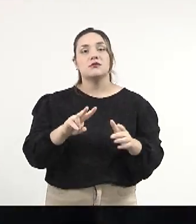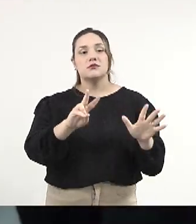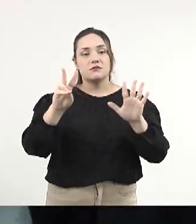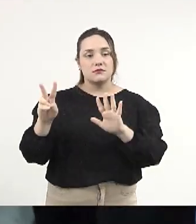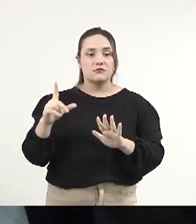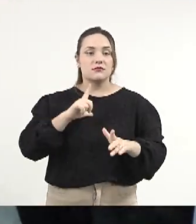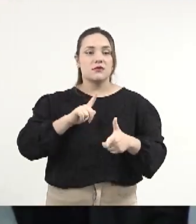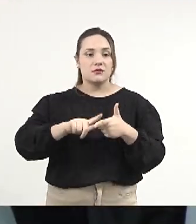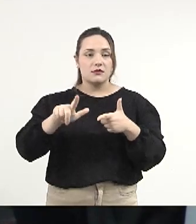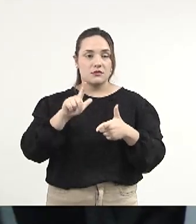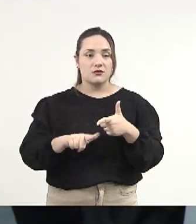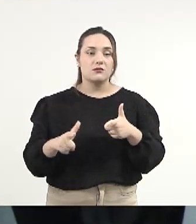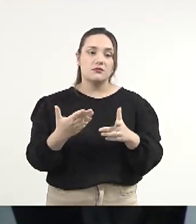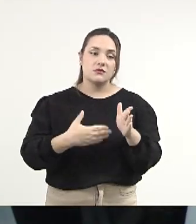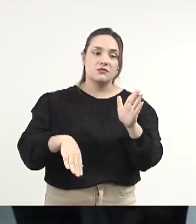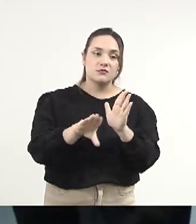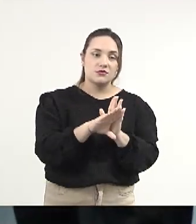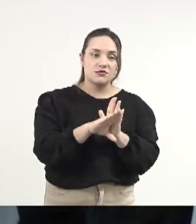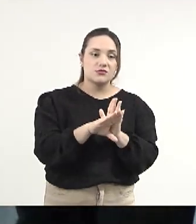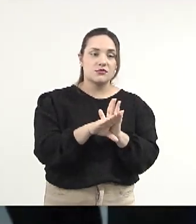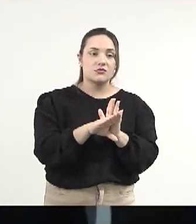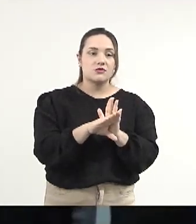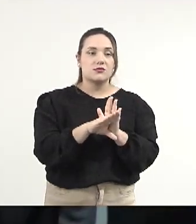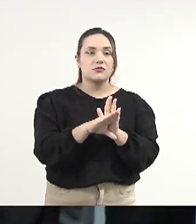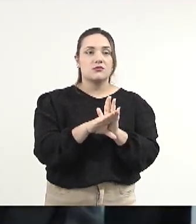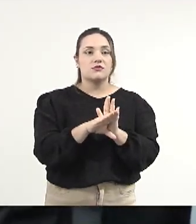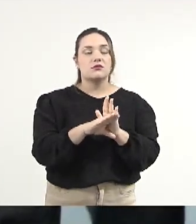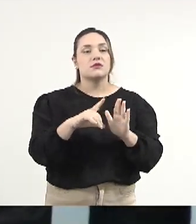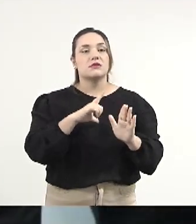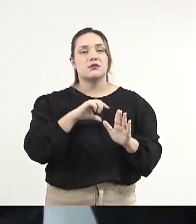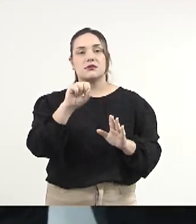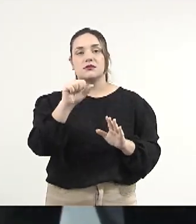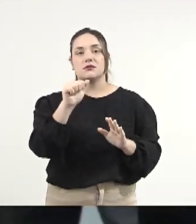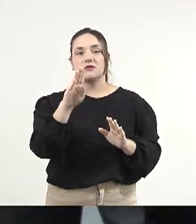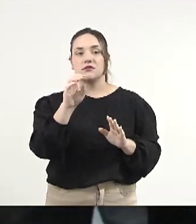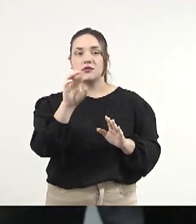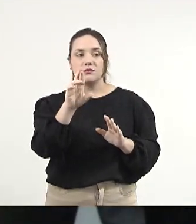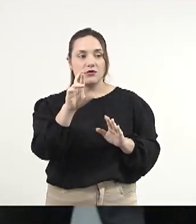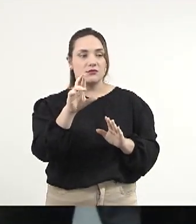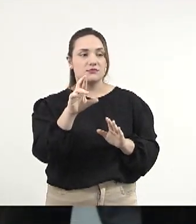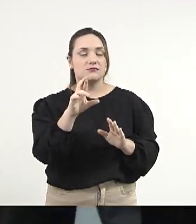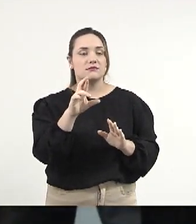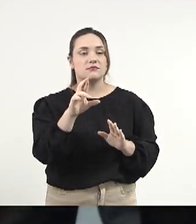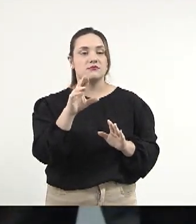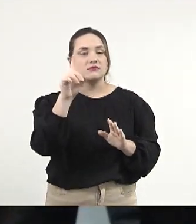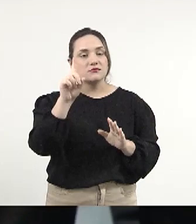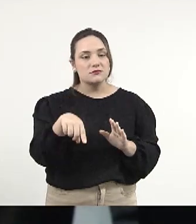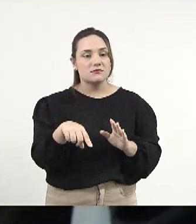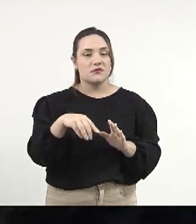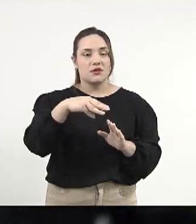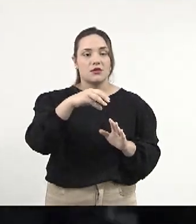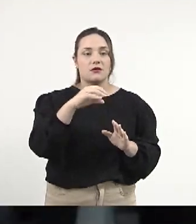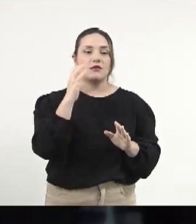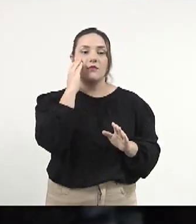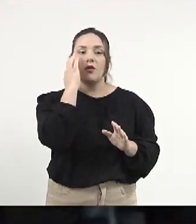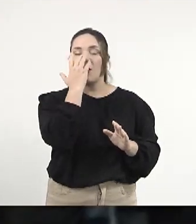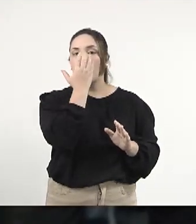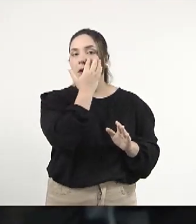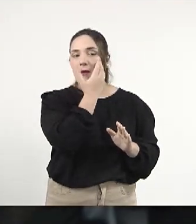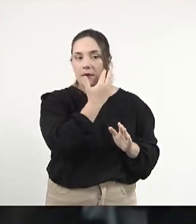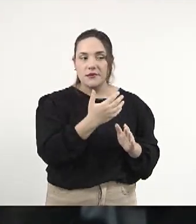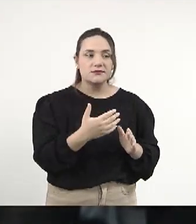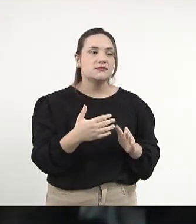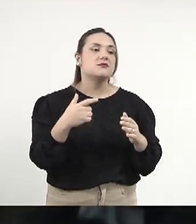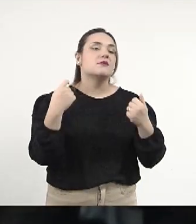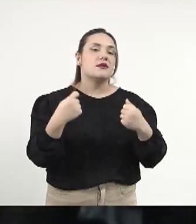porque é o seguinte, chegou com um sabor e algumas crianças não se adaptavam àquele sabor, só se adaptava ao sabor morango. E aí teve que,